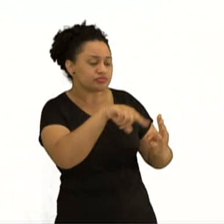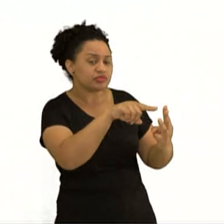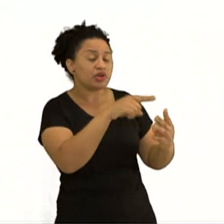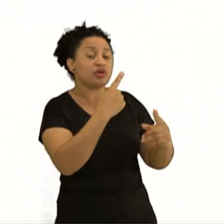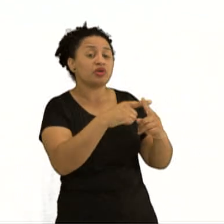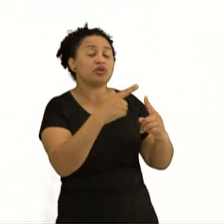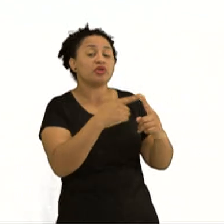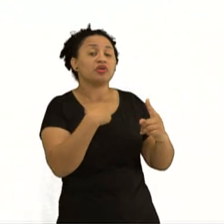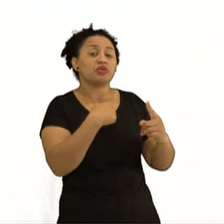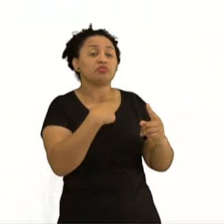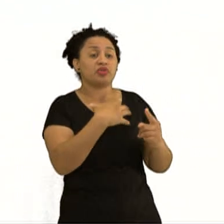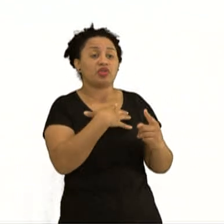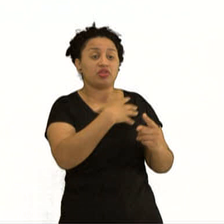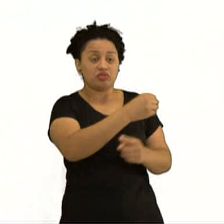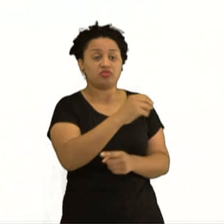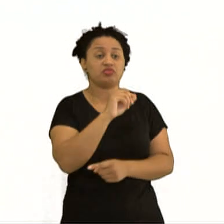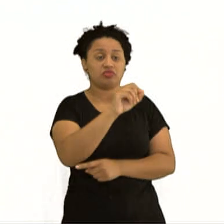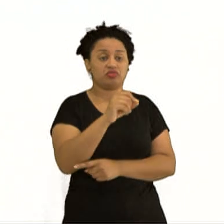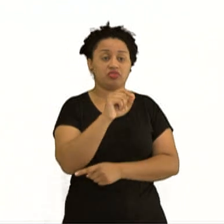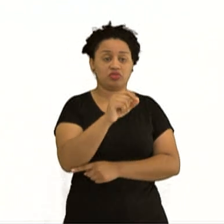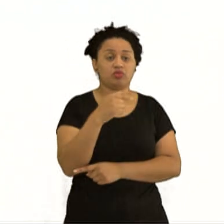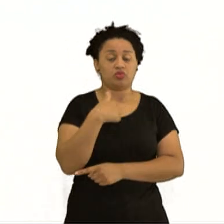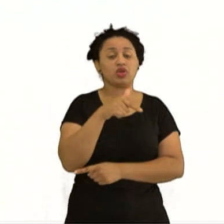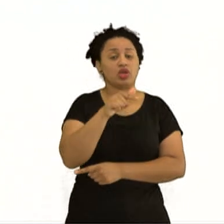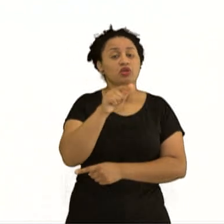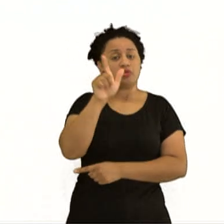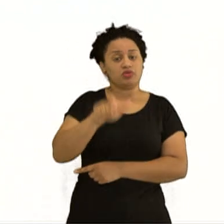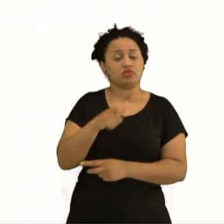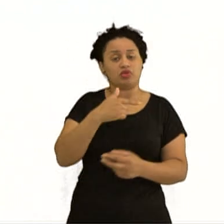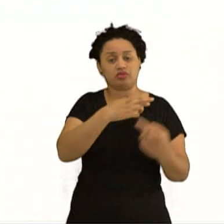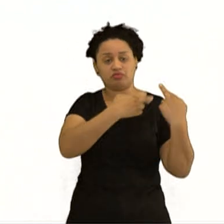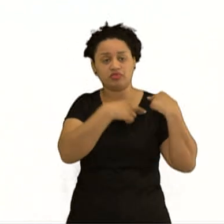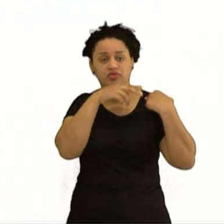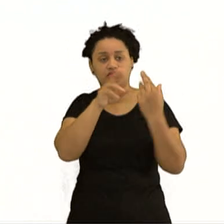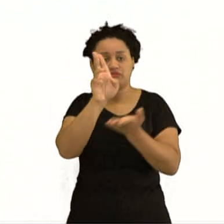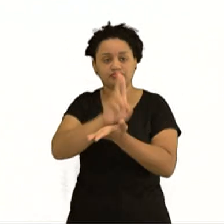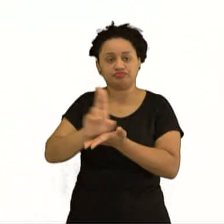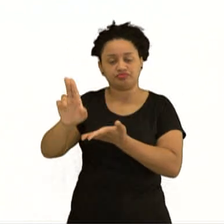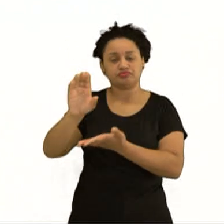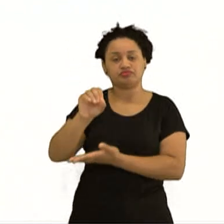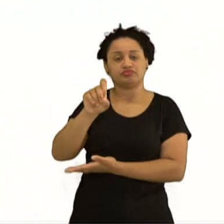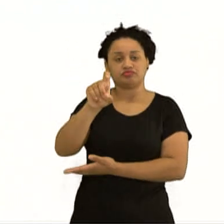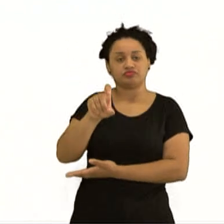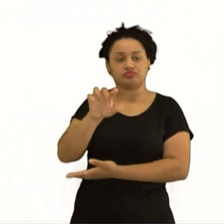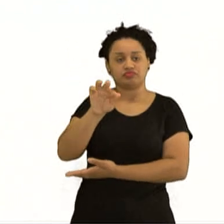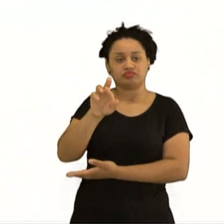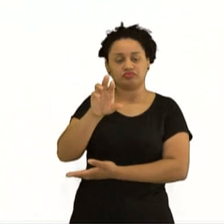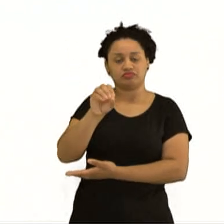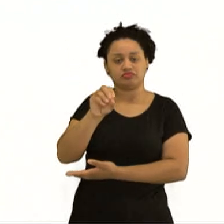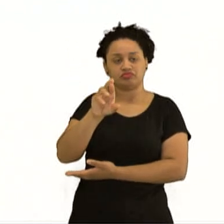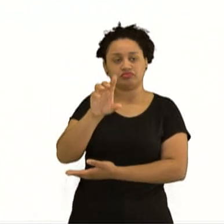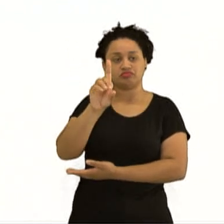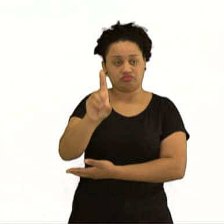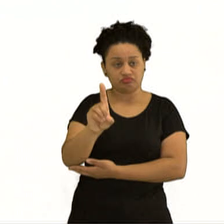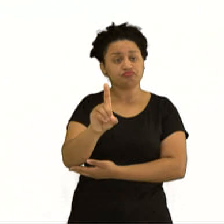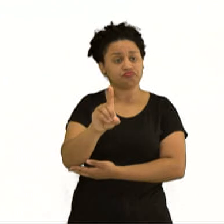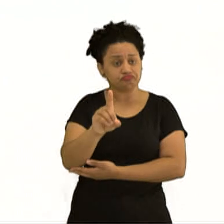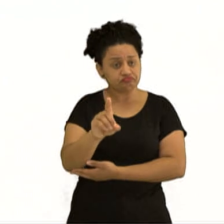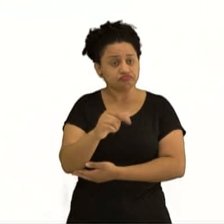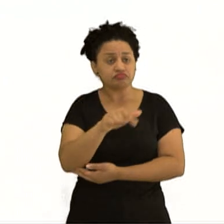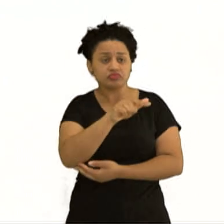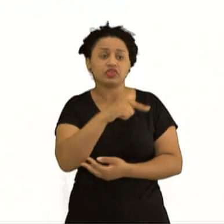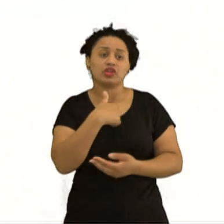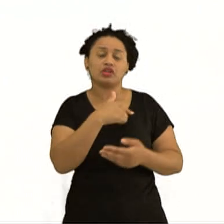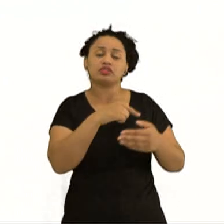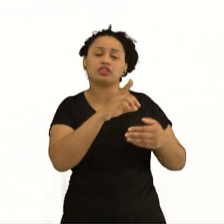do vice-chanceler da Universidade de Oxford, que na ocasião ainda se chamava Christ Church College, e diretor